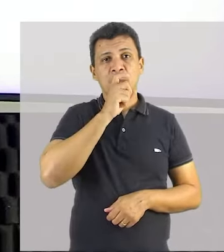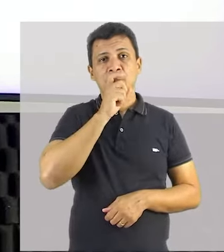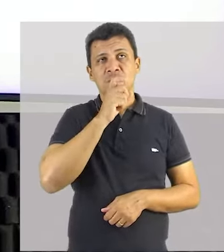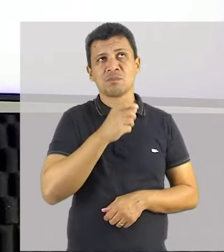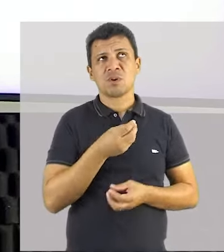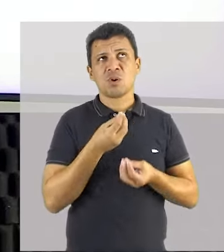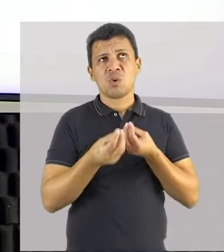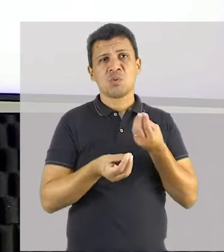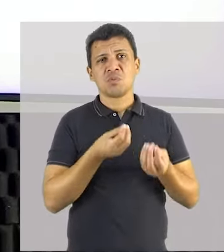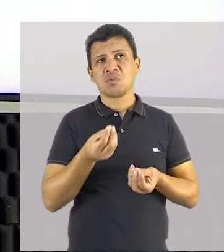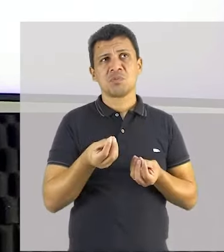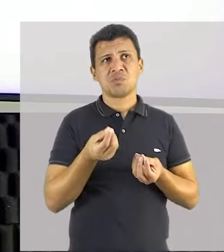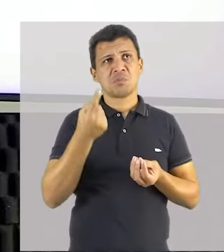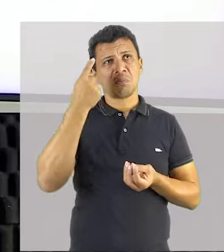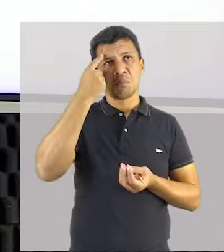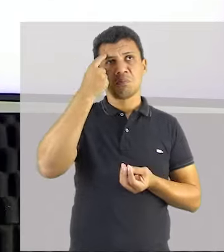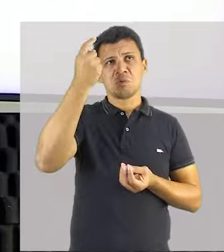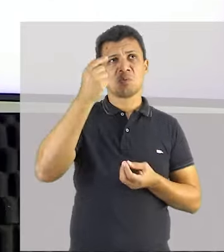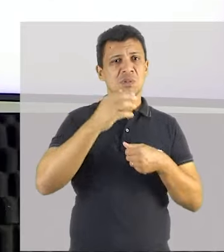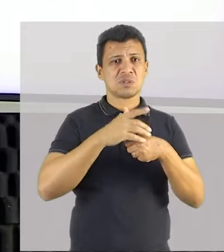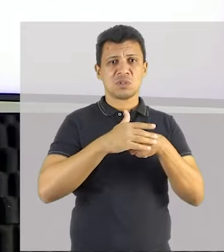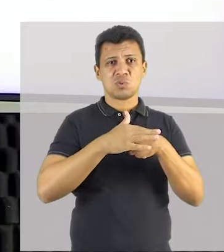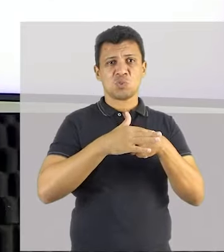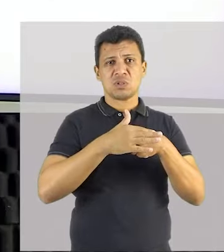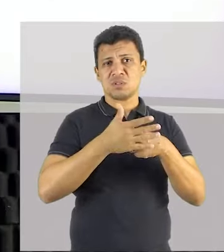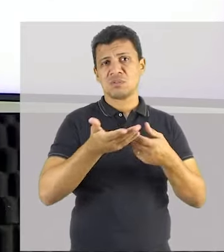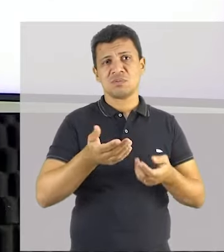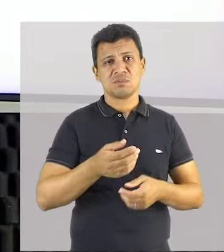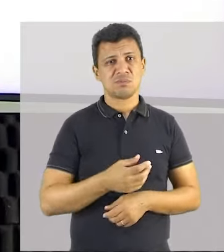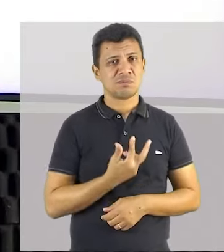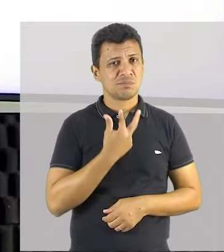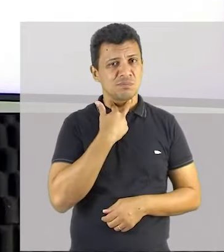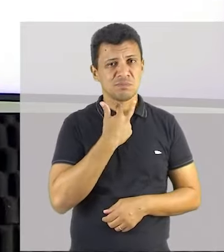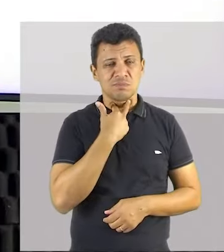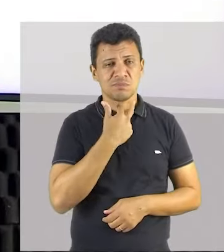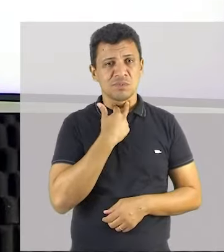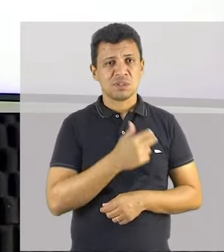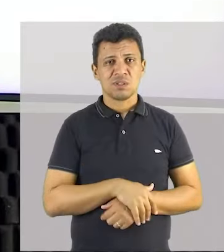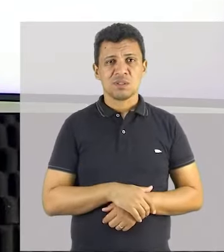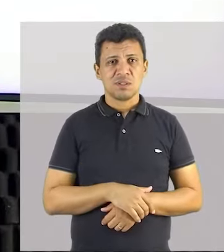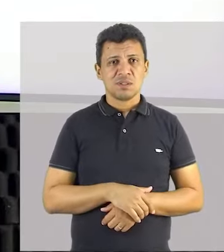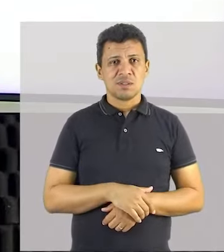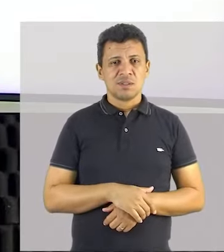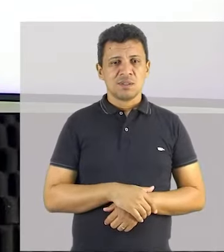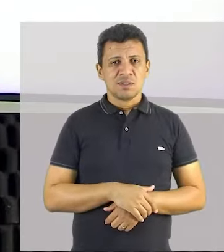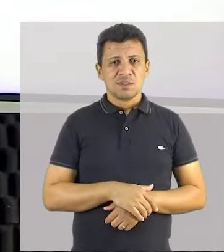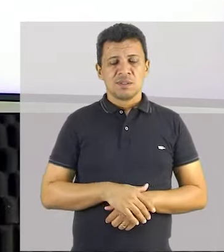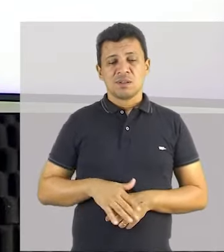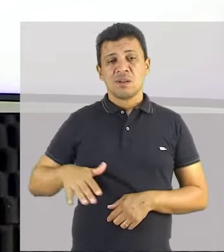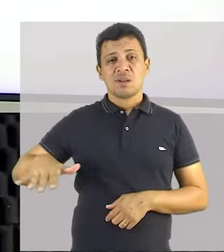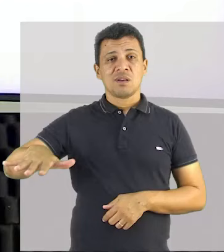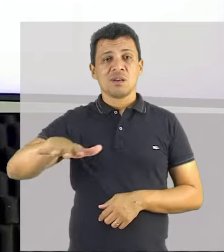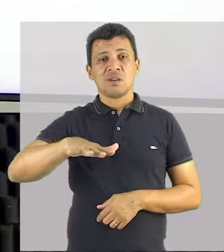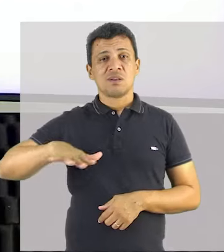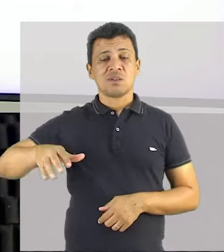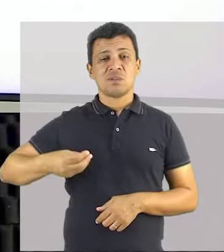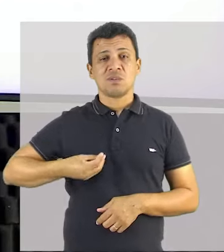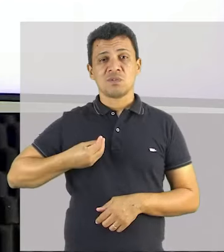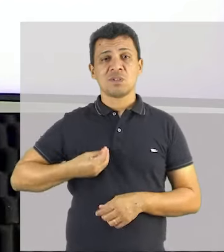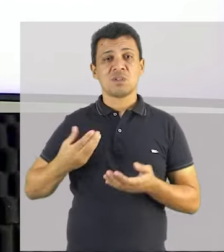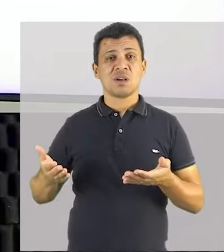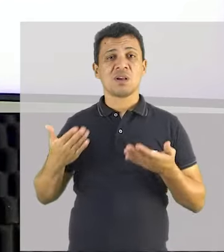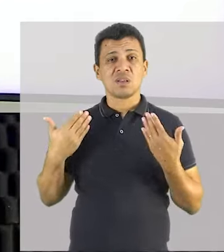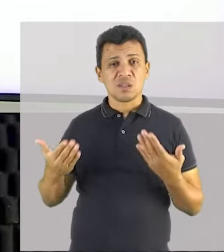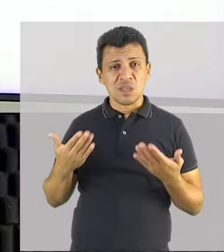tenho como supor que foi essa doença eu não moro num ambiente eh numa região temperada né Eu moro numa região